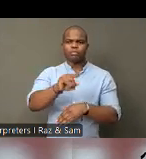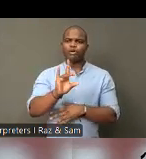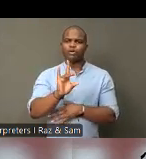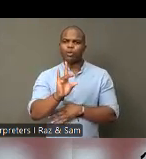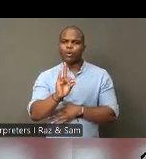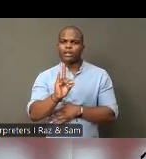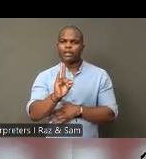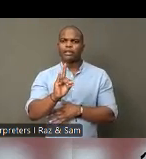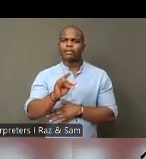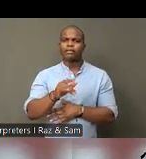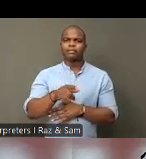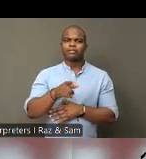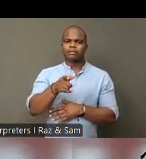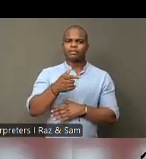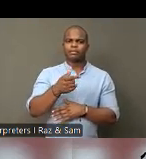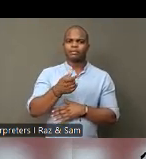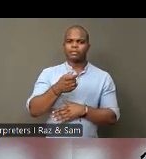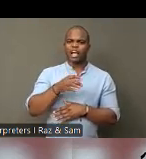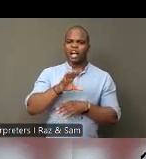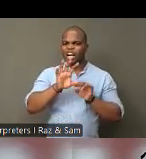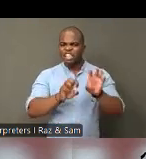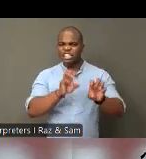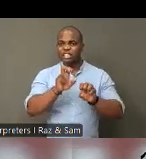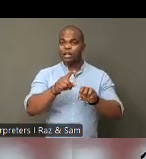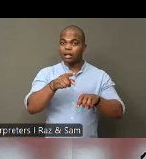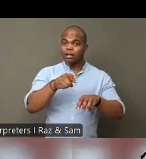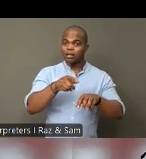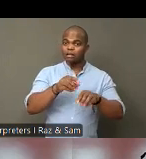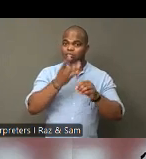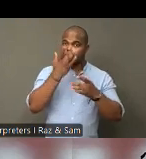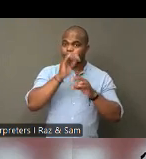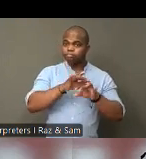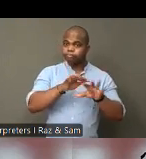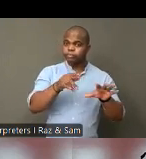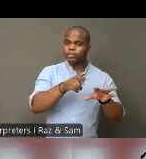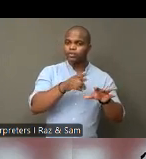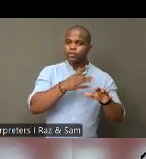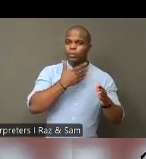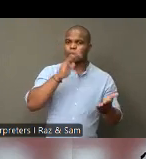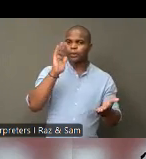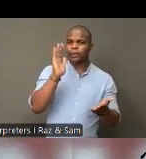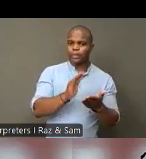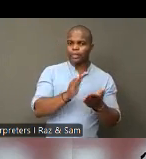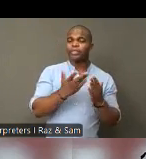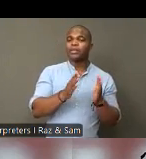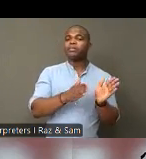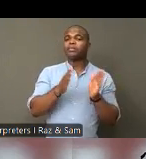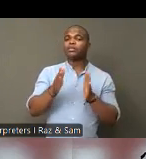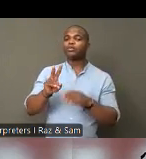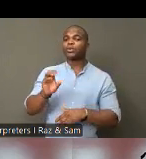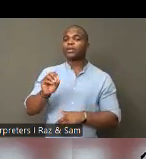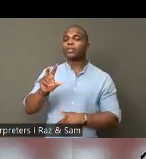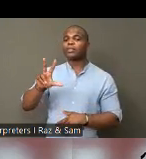até 2030, nós acreditamos que podemos estar no alvo de eliminar malária, o